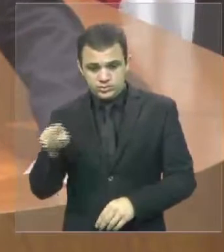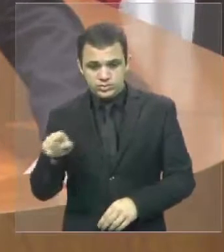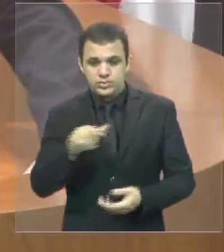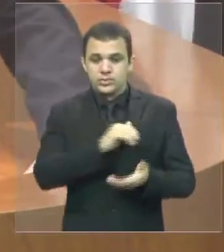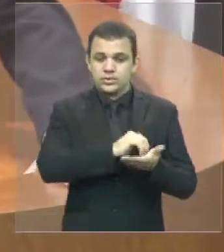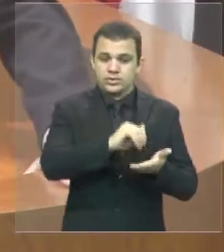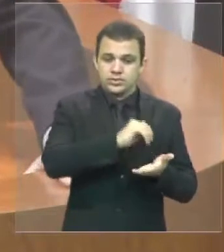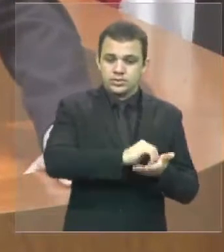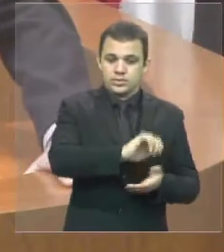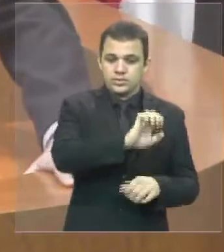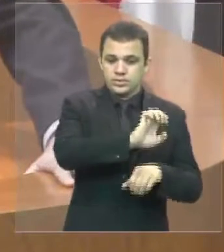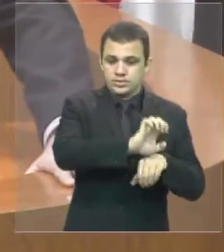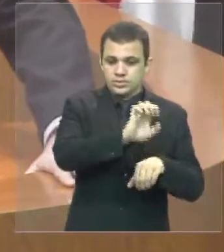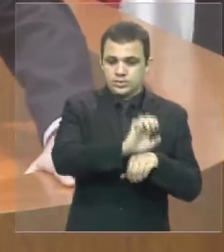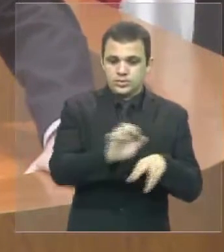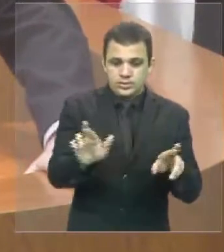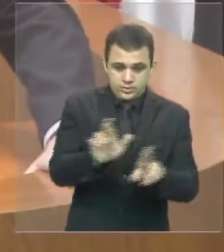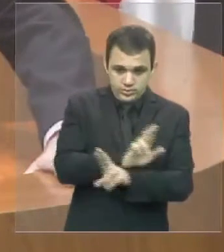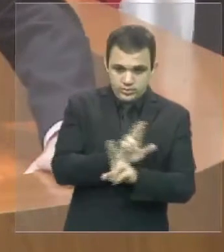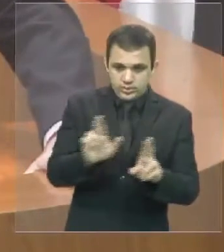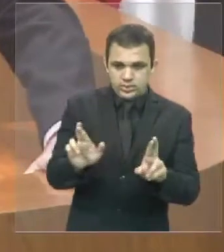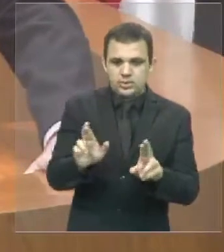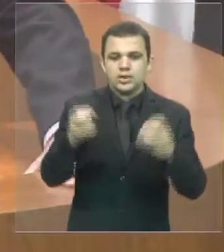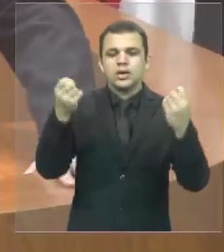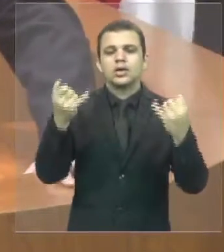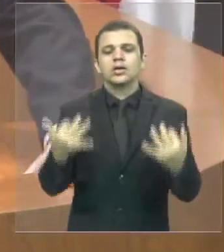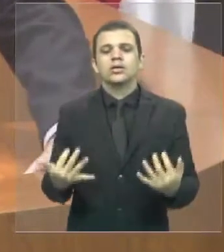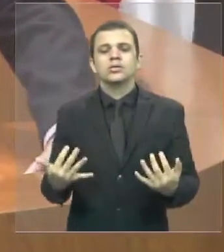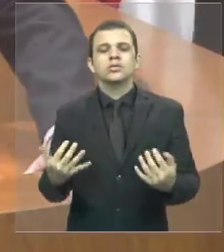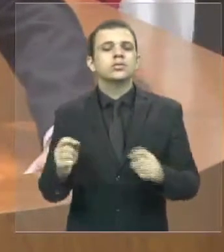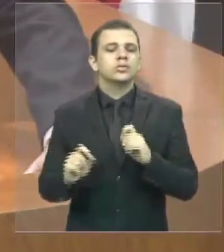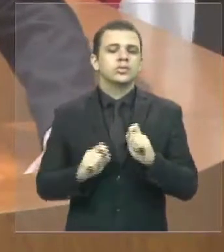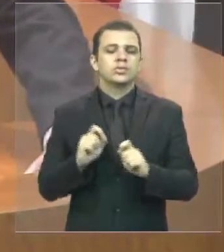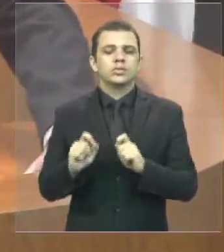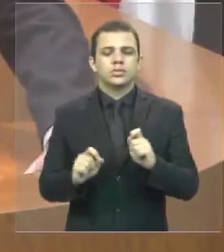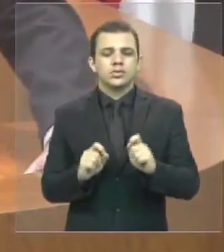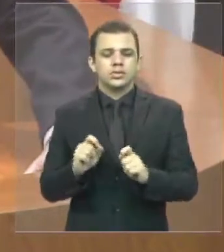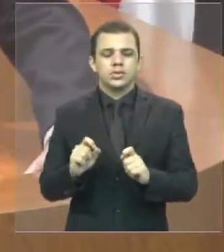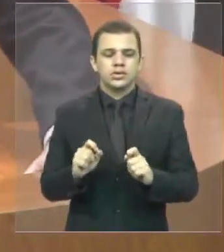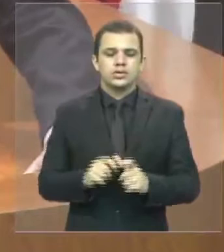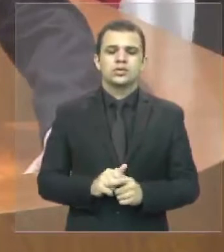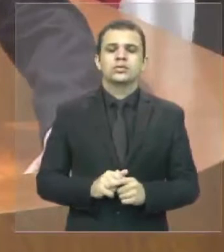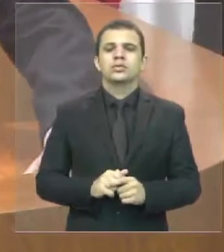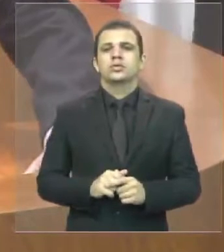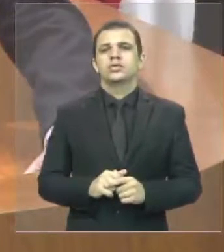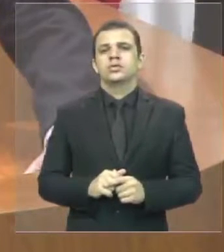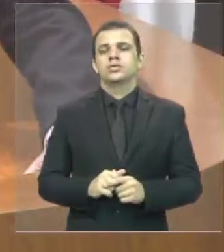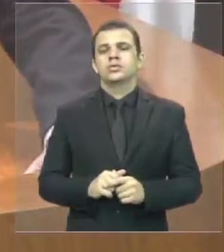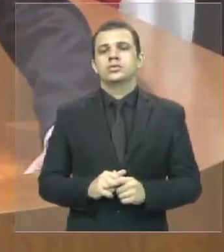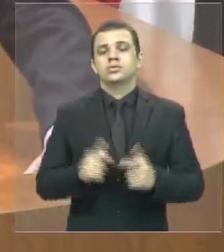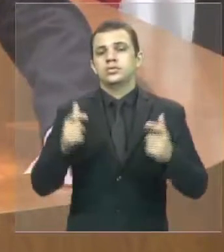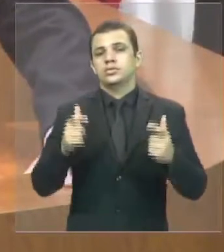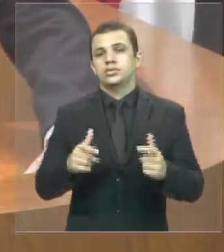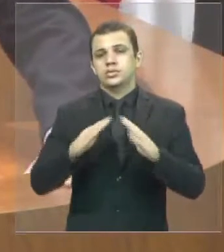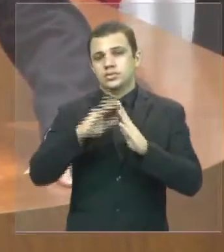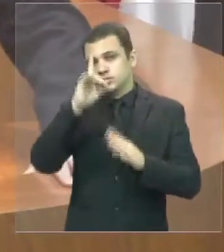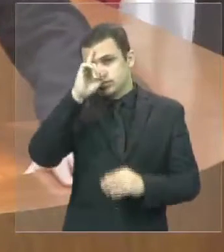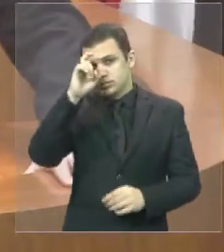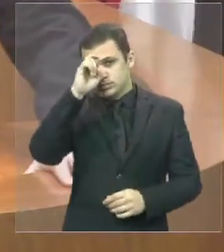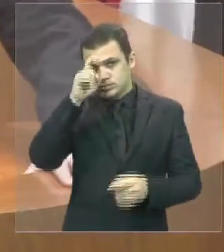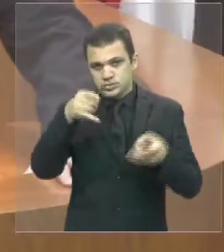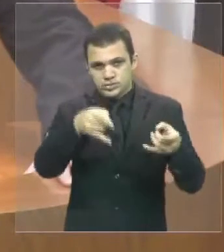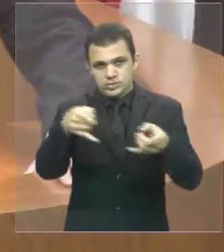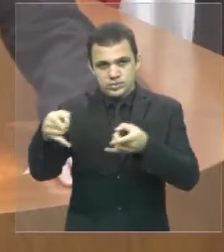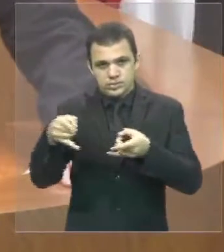sobre como deve funcionar essas unidades de 20 leitos